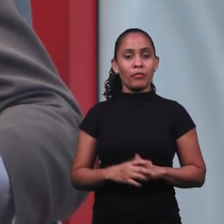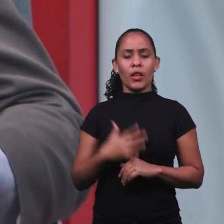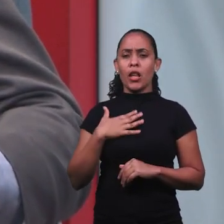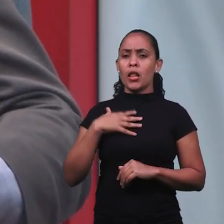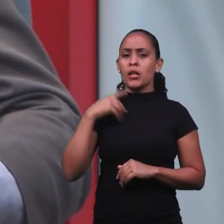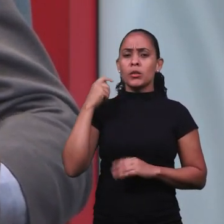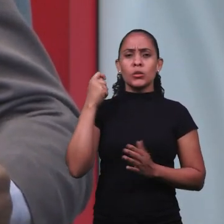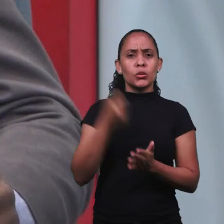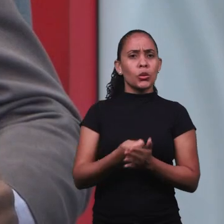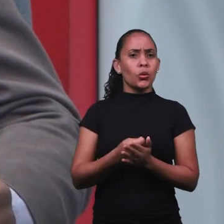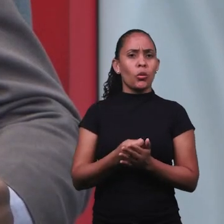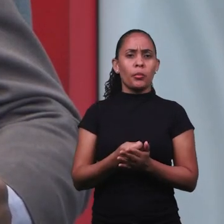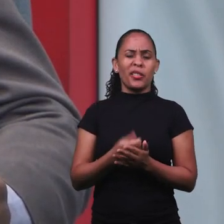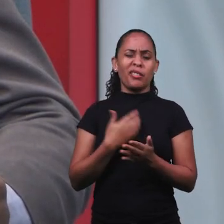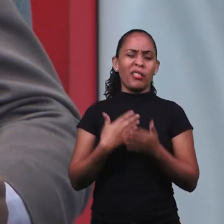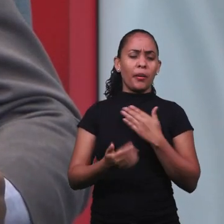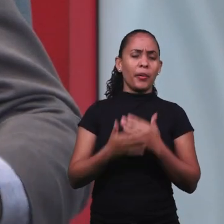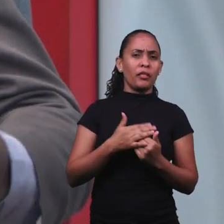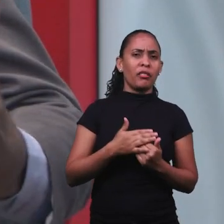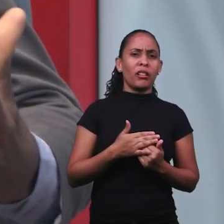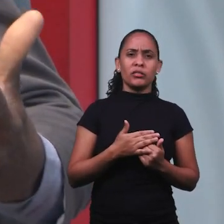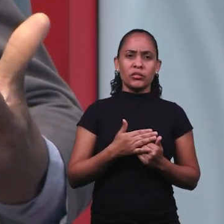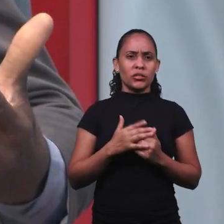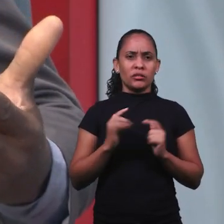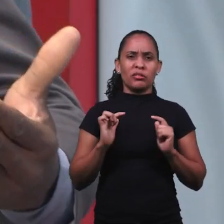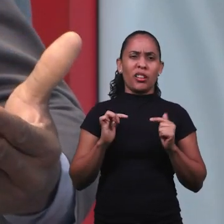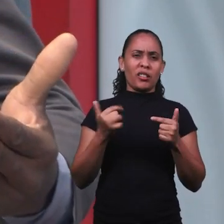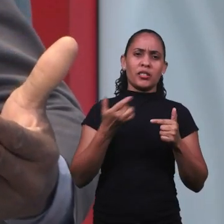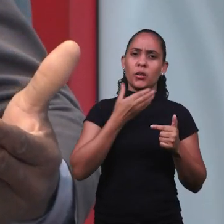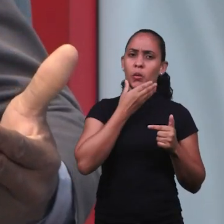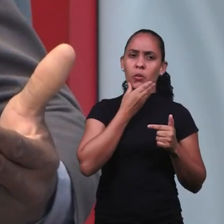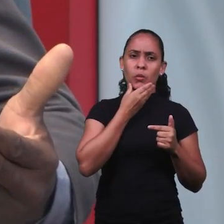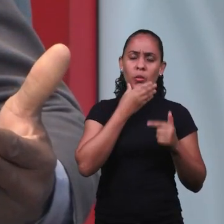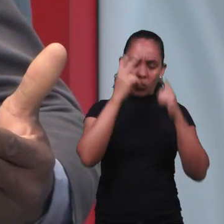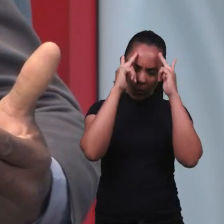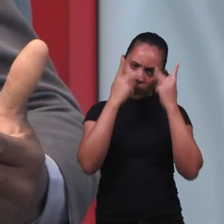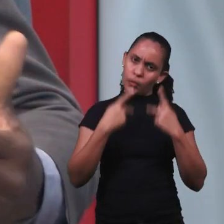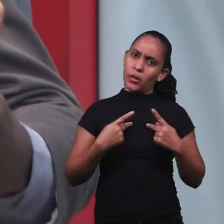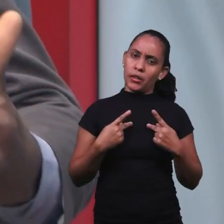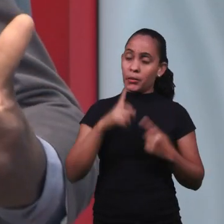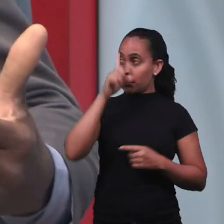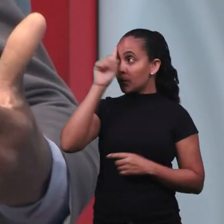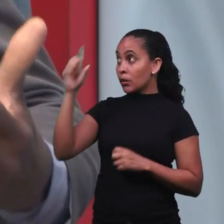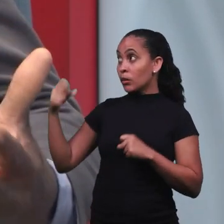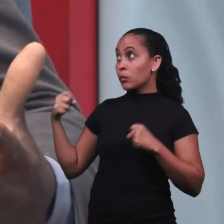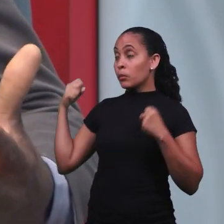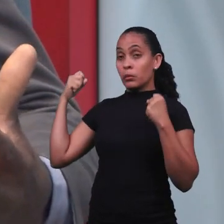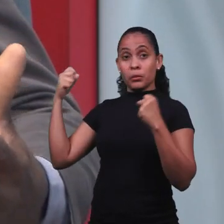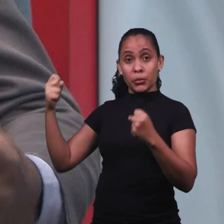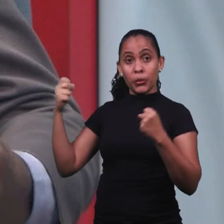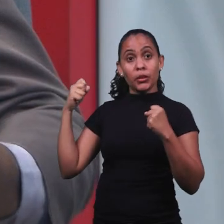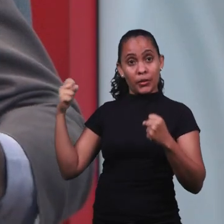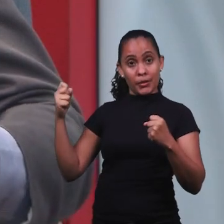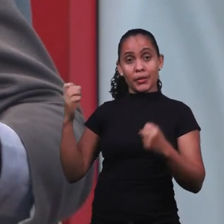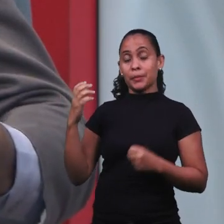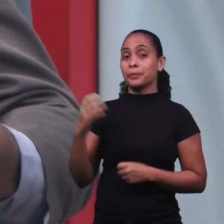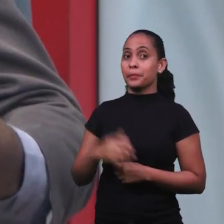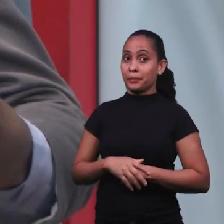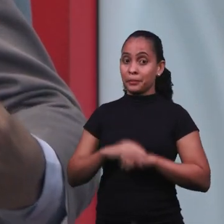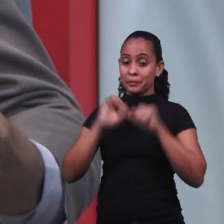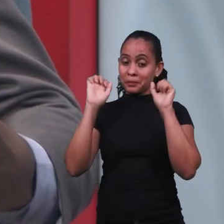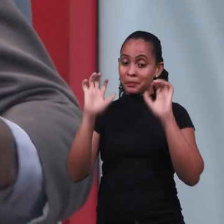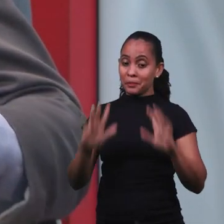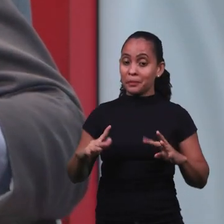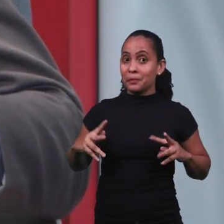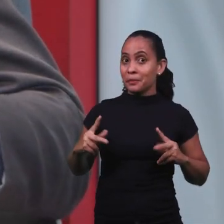cumpre independente da vontade do homem, né? Porque é o nosso Deus poderoso, a promessa é do nosso Deus, então abençoa